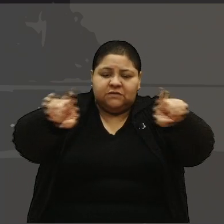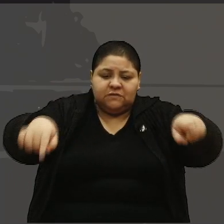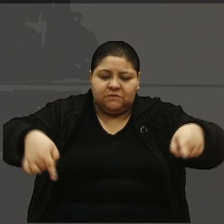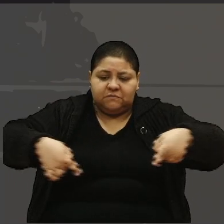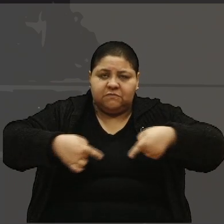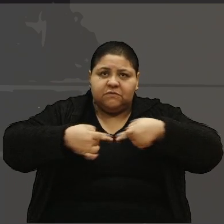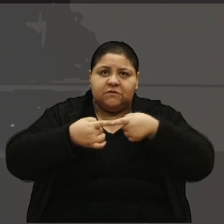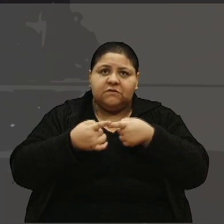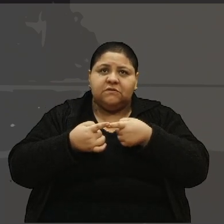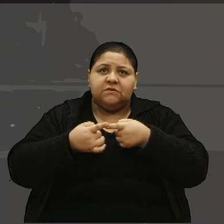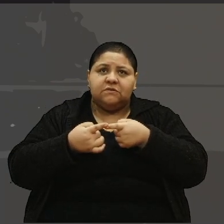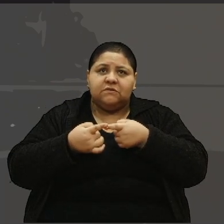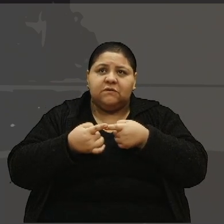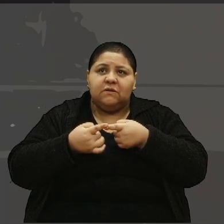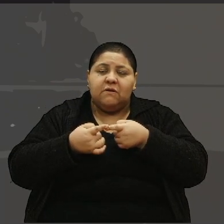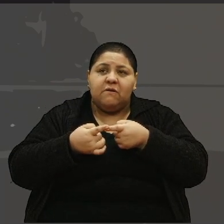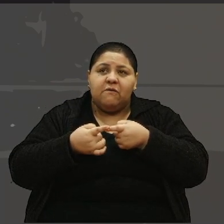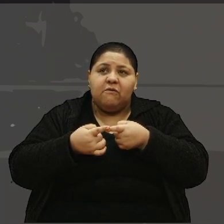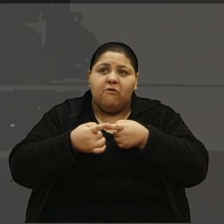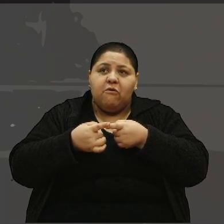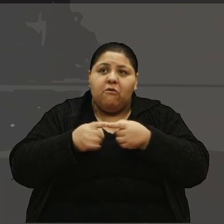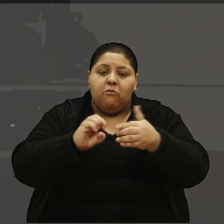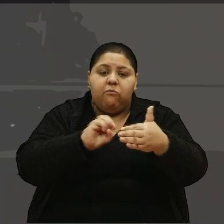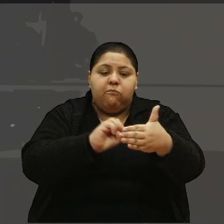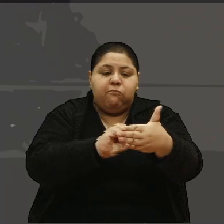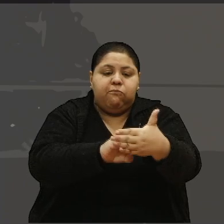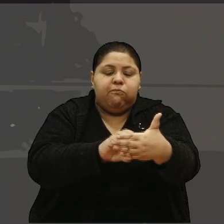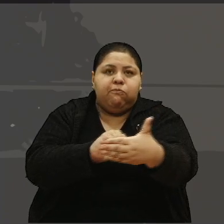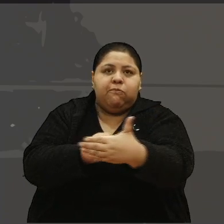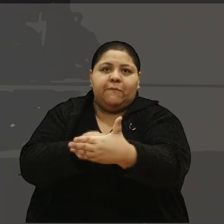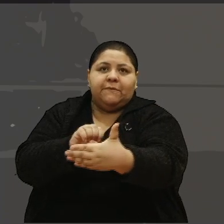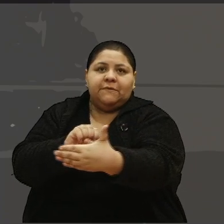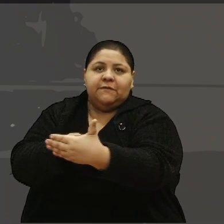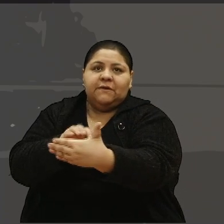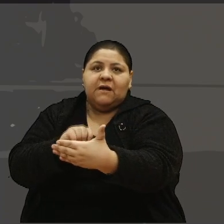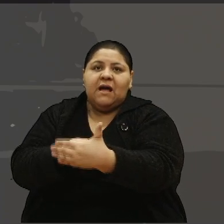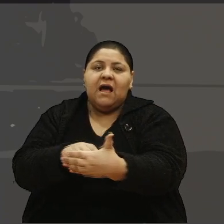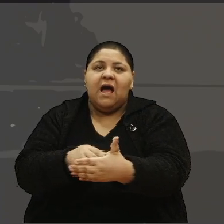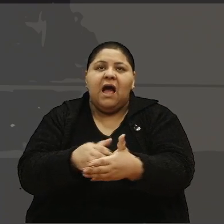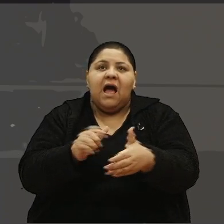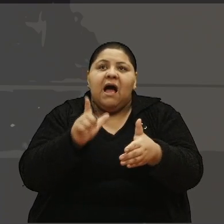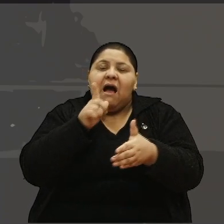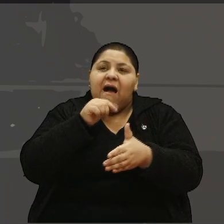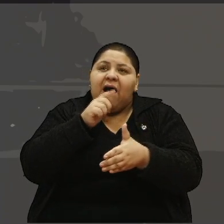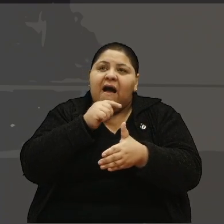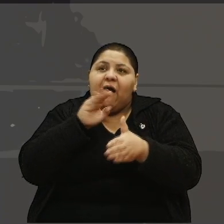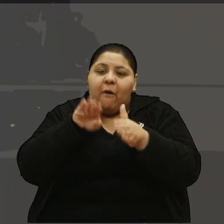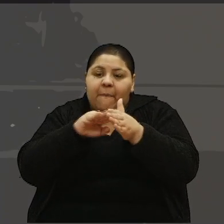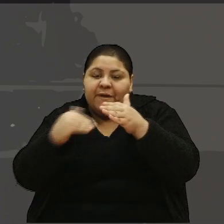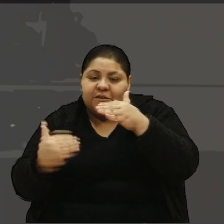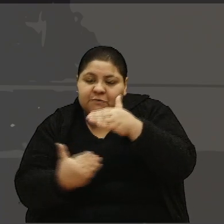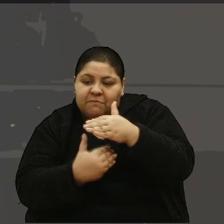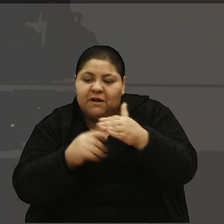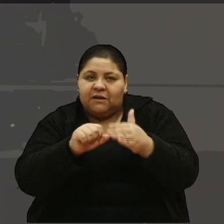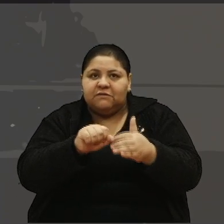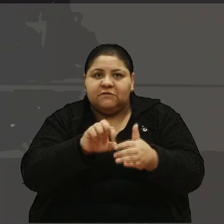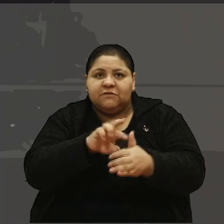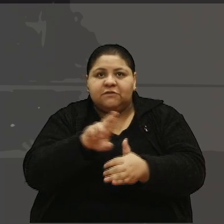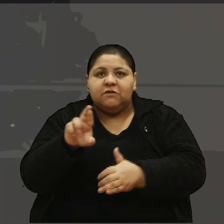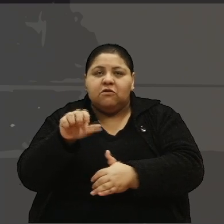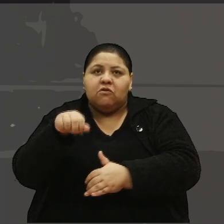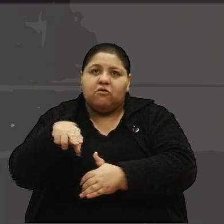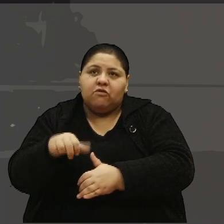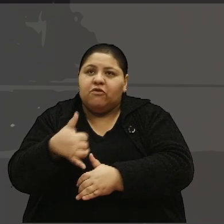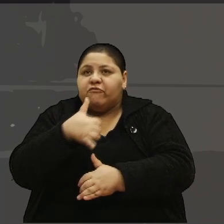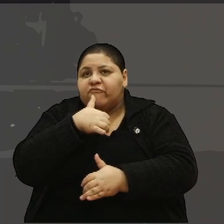de retenção de água hoje de toda a parte baixa do serrano. E, infelizmente, com essa catástrofe que